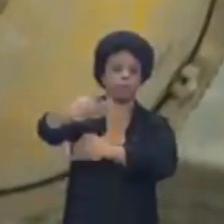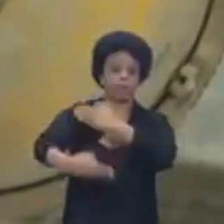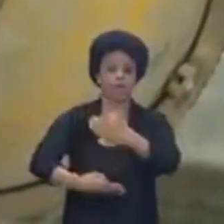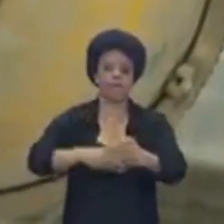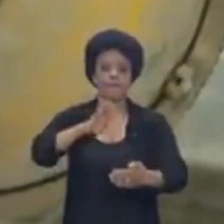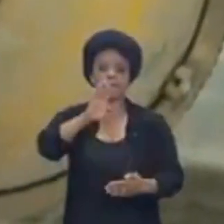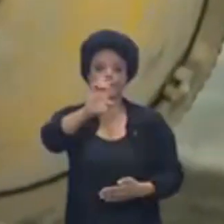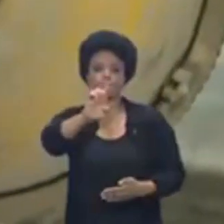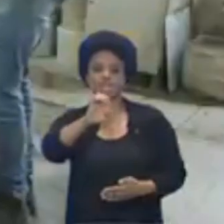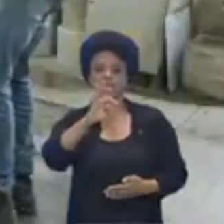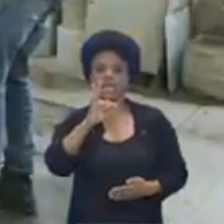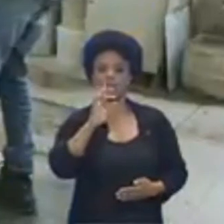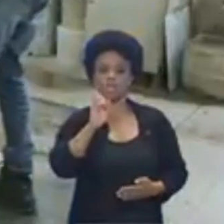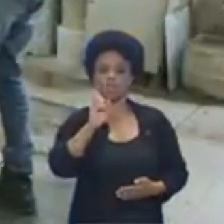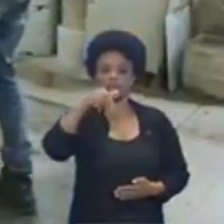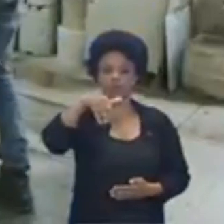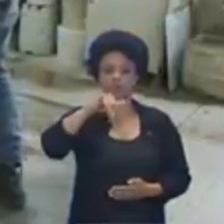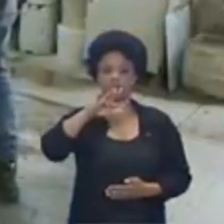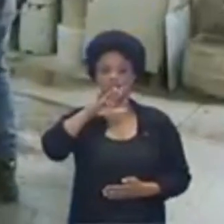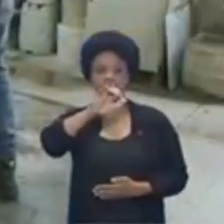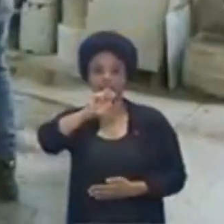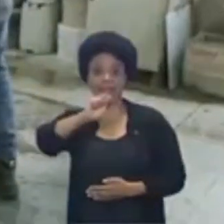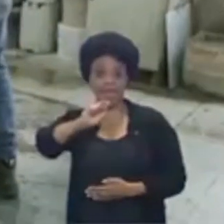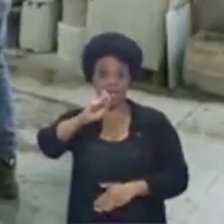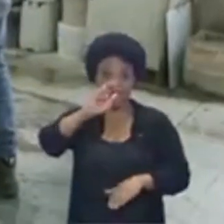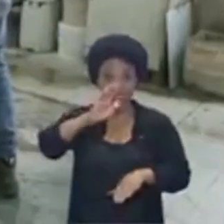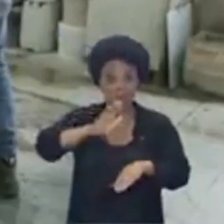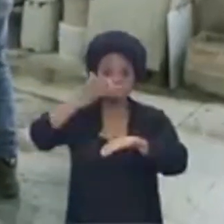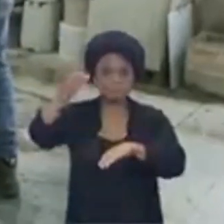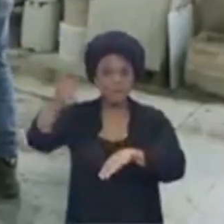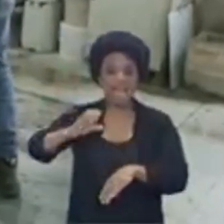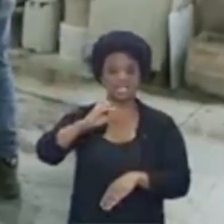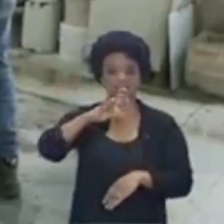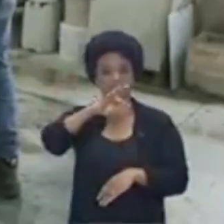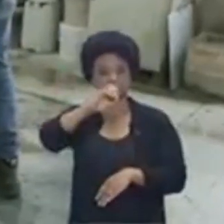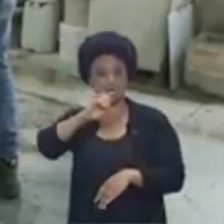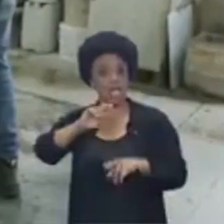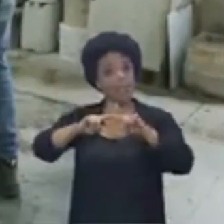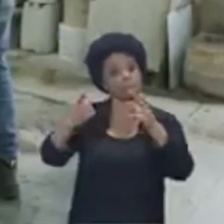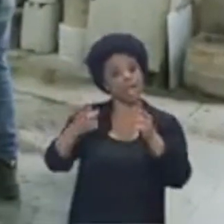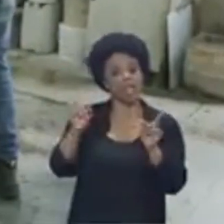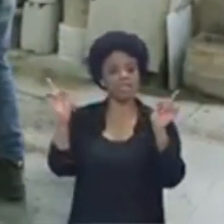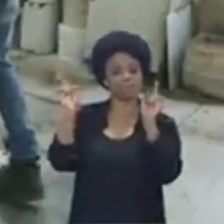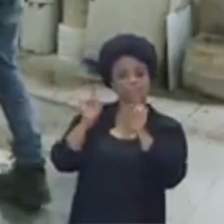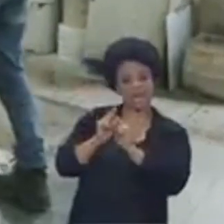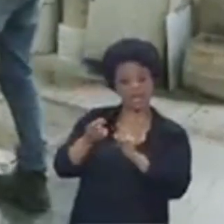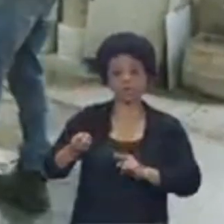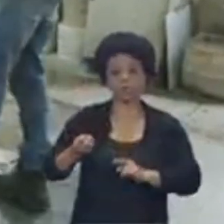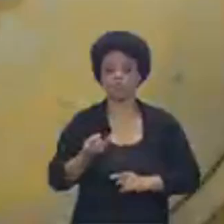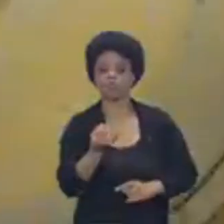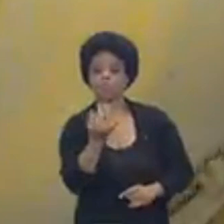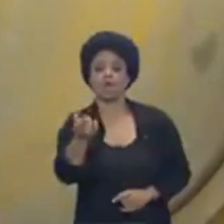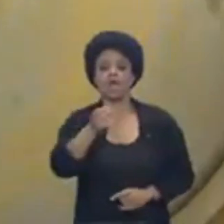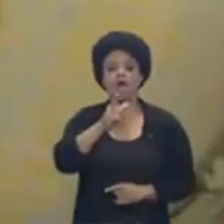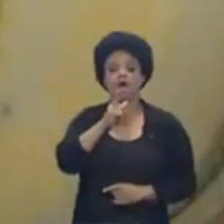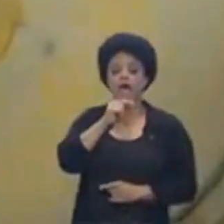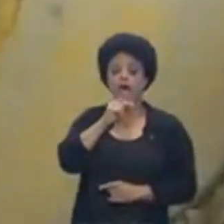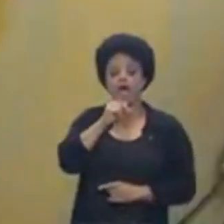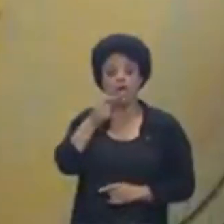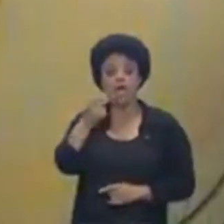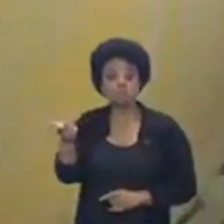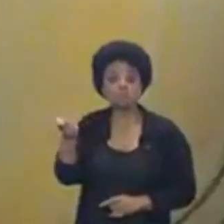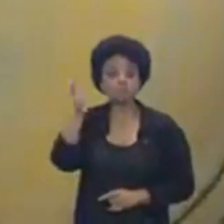é necessariamente aquele que tem mais cimento, mas sim o qual tem a menor quantidade de água para se obter a